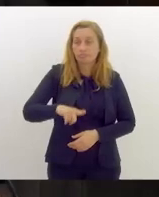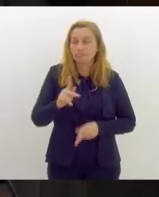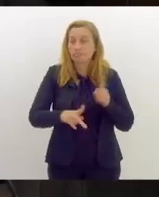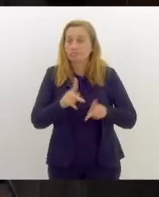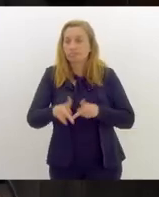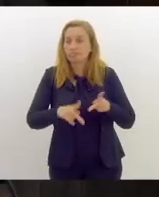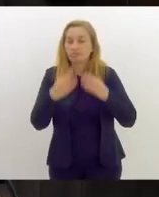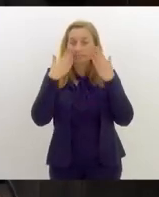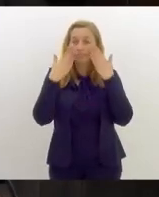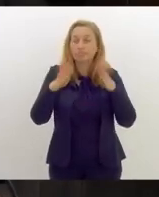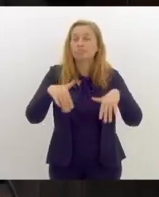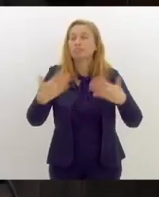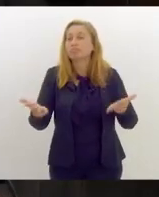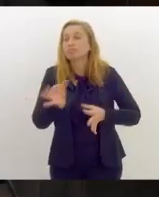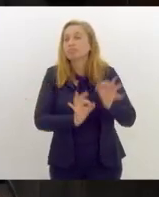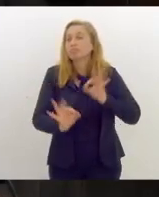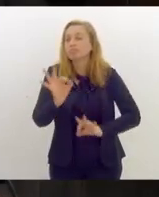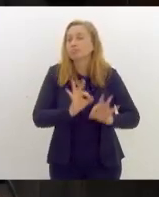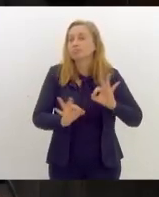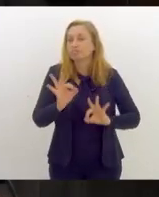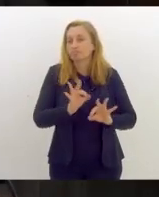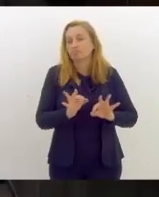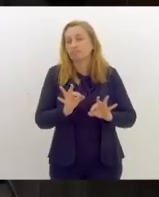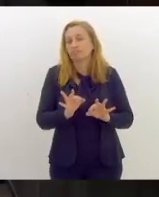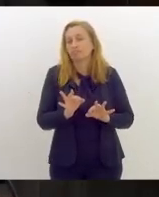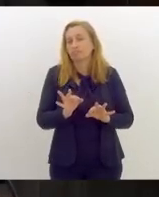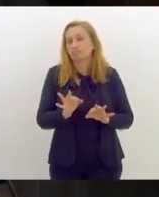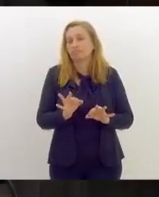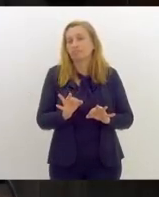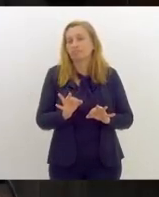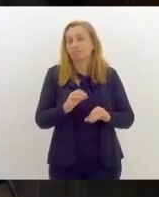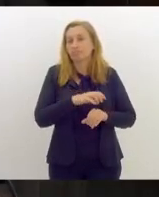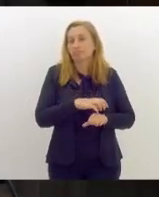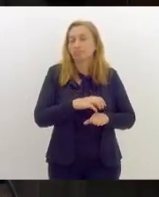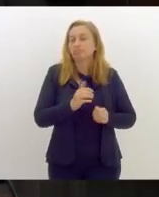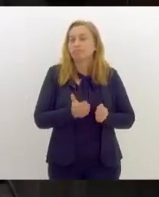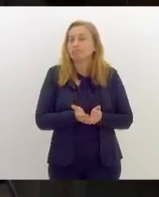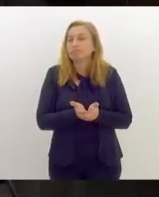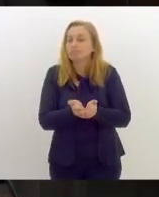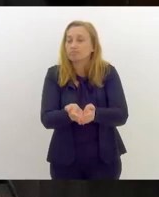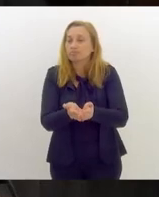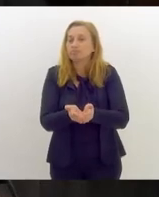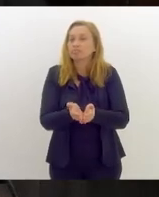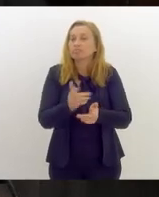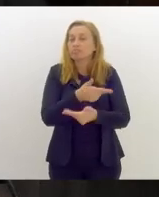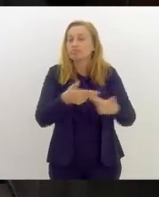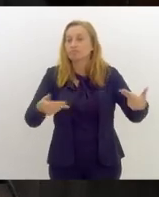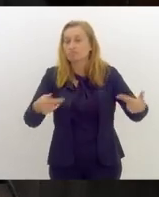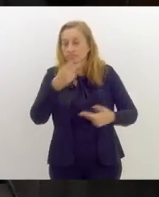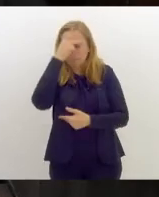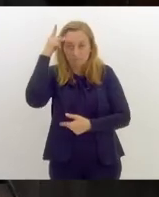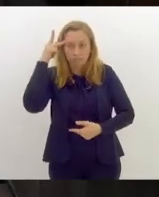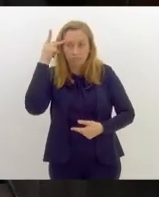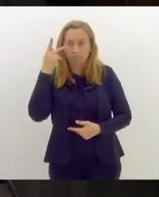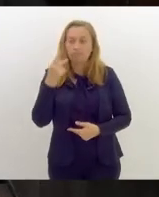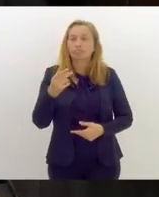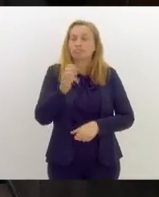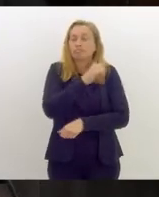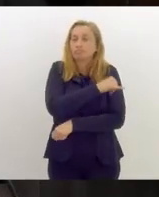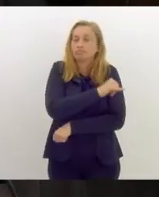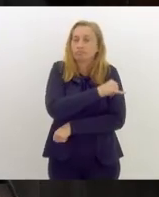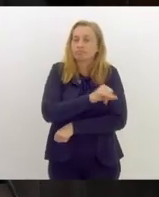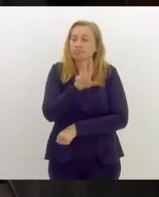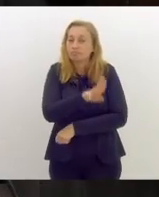apresente Qual é o plano de contingência para transportar diariamente centena de milhares de pessoas no Rio de Janeiro